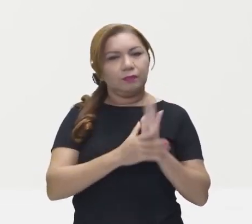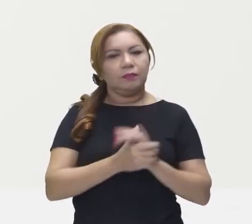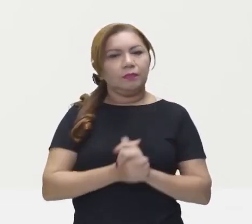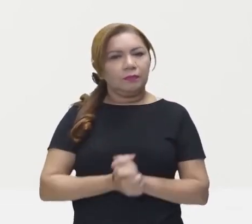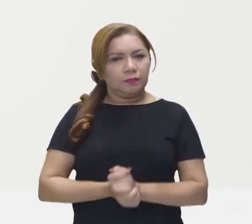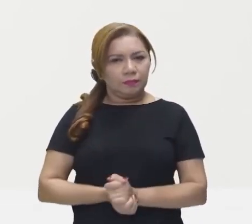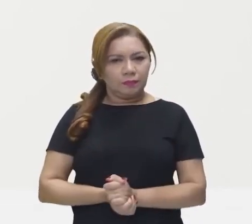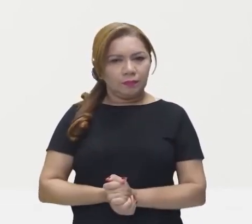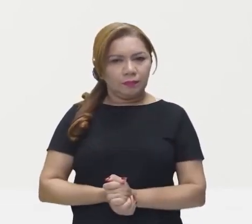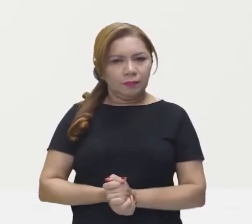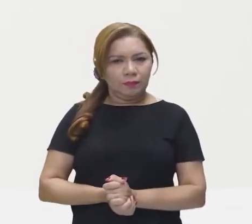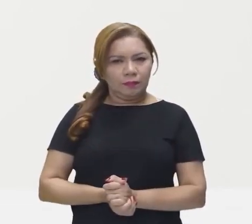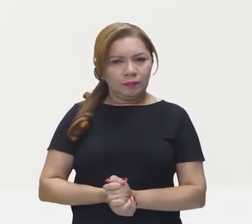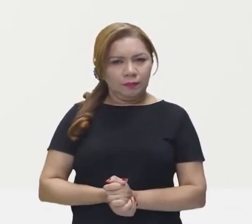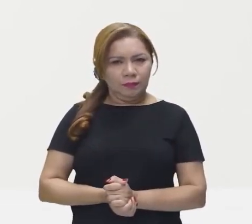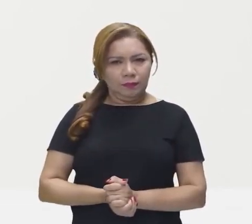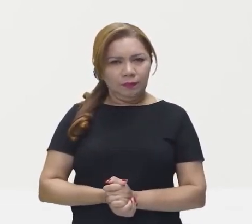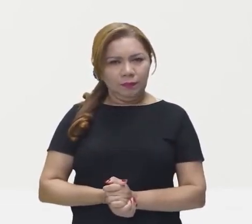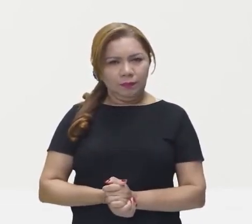pegar aqui,